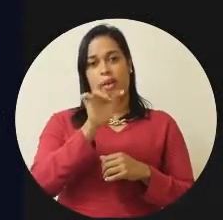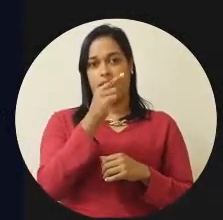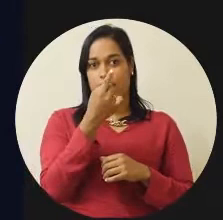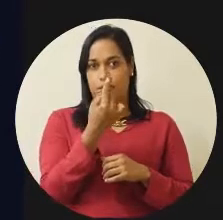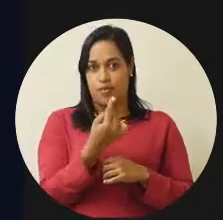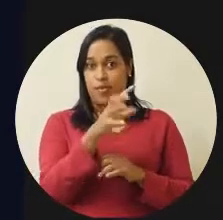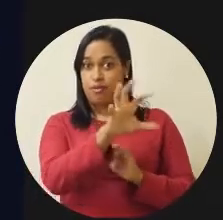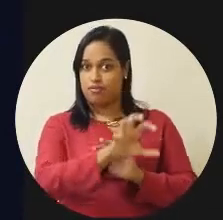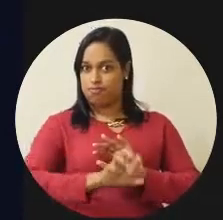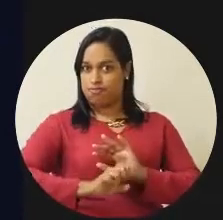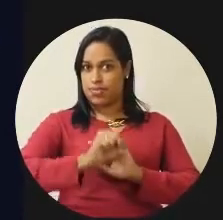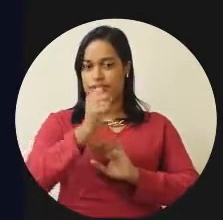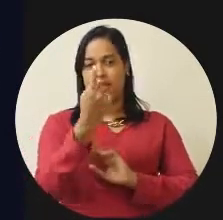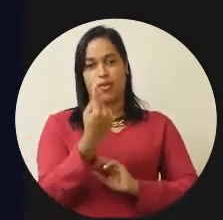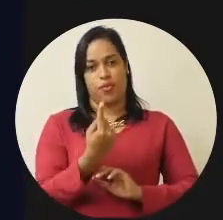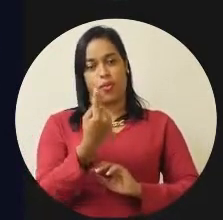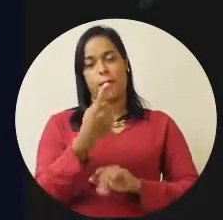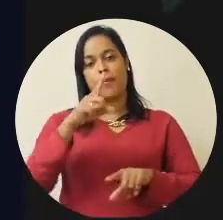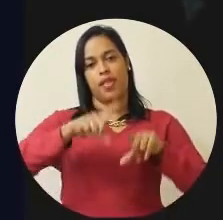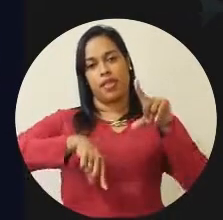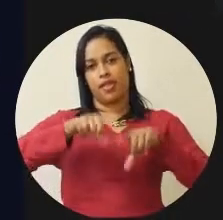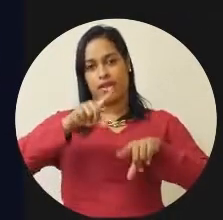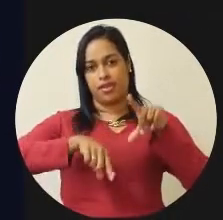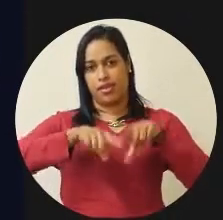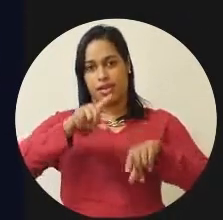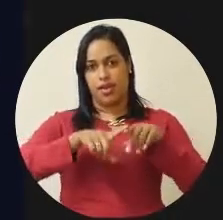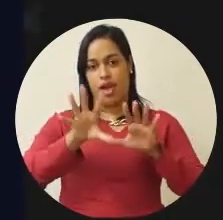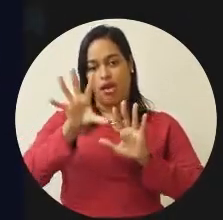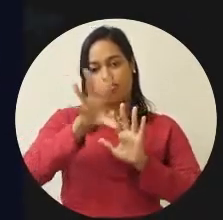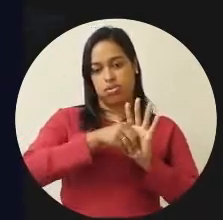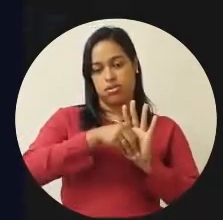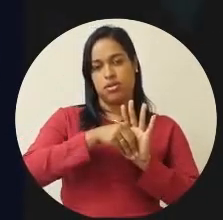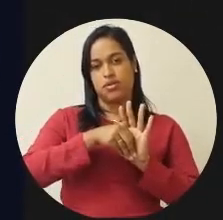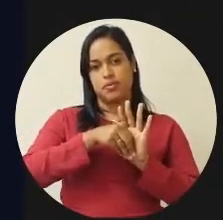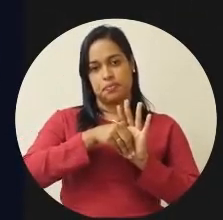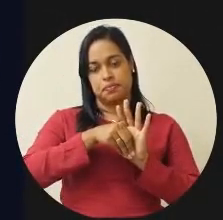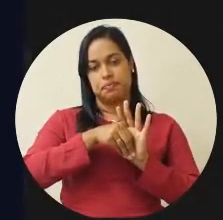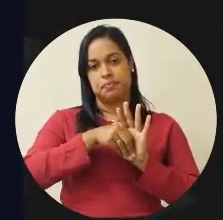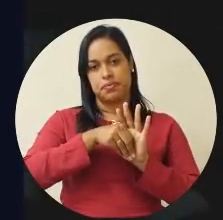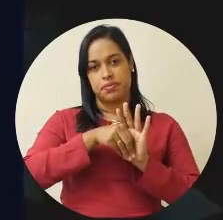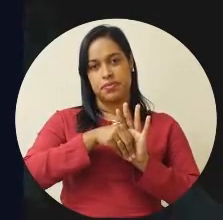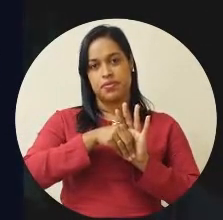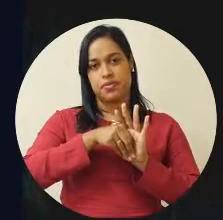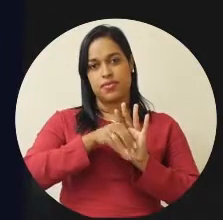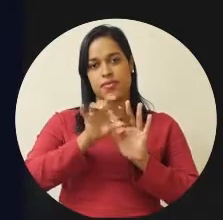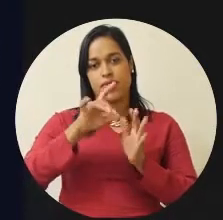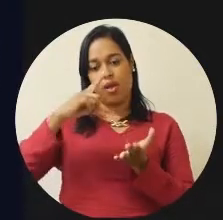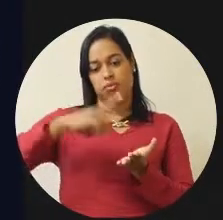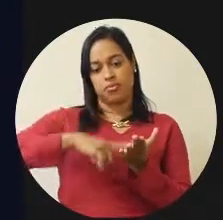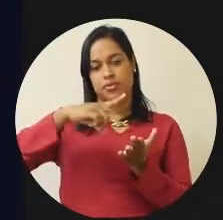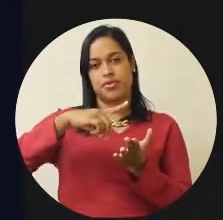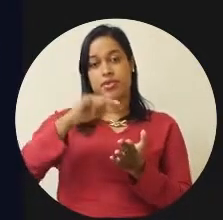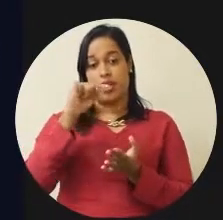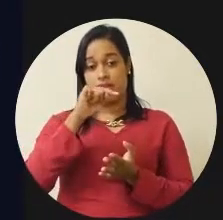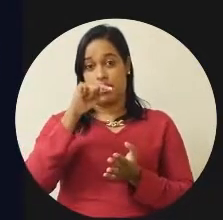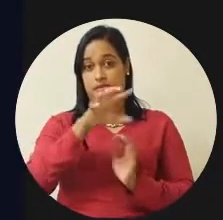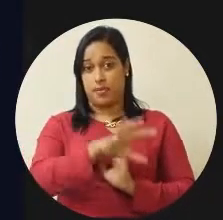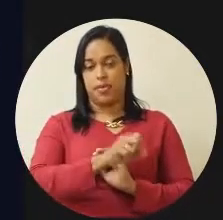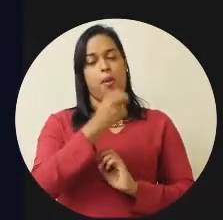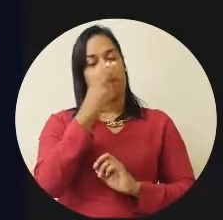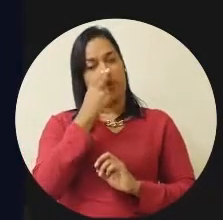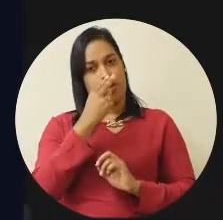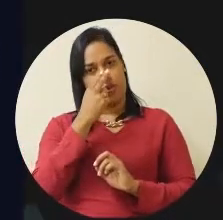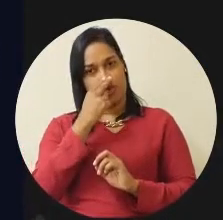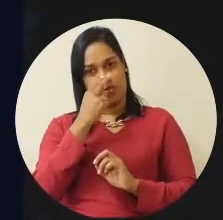gente está pegando um determinado elemento e adicionando o evento de clique. Nele, a gente vai pegar o mesmo